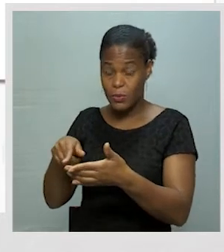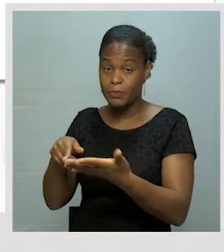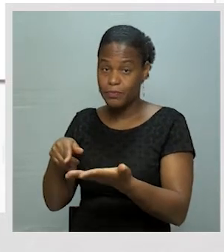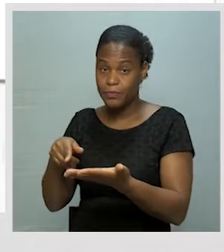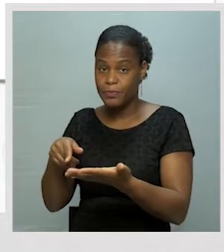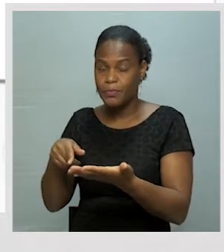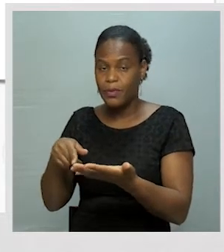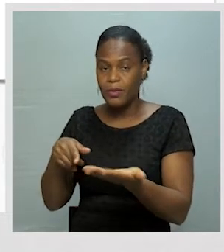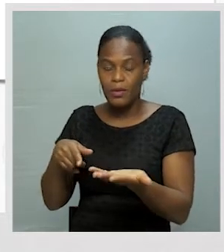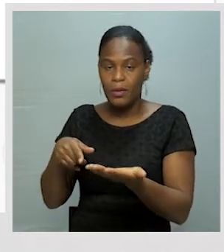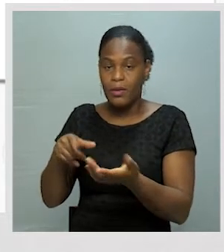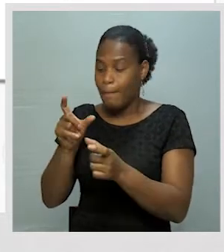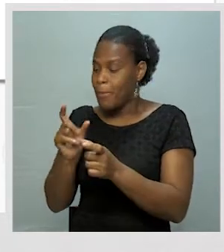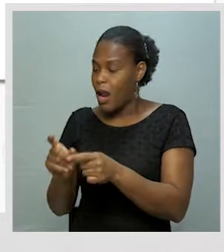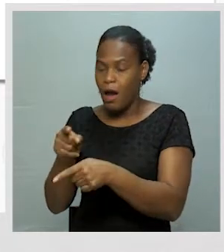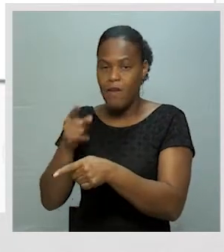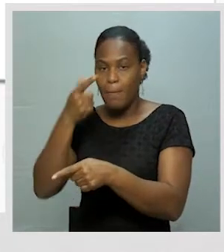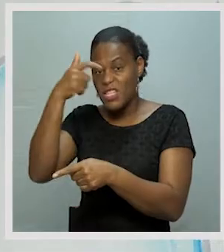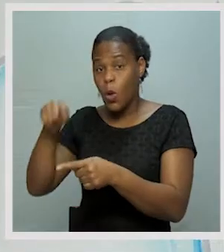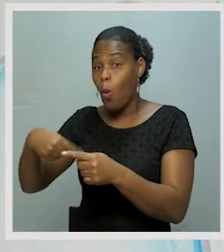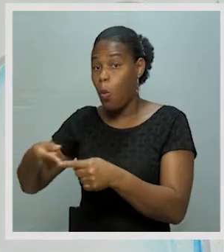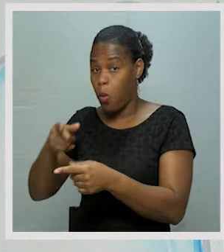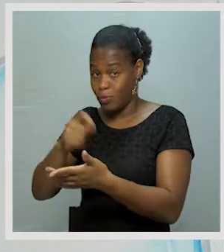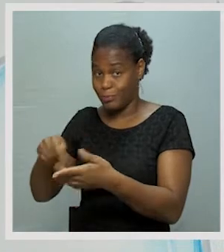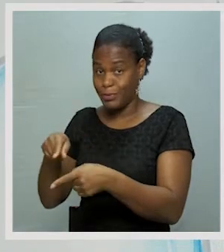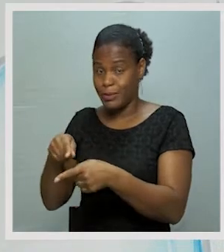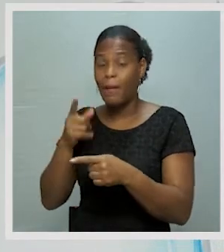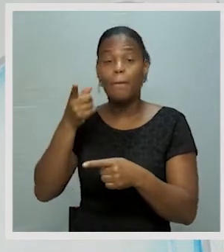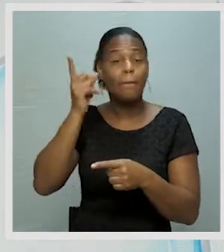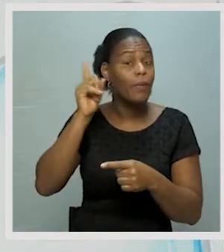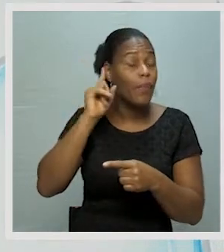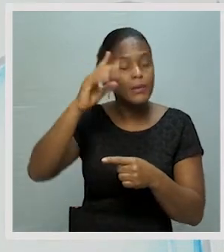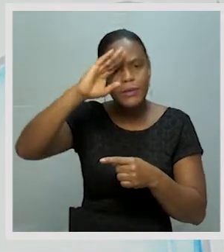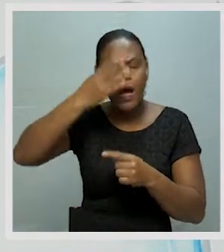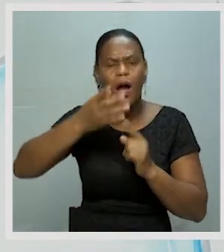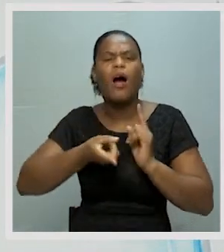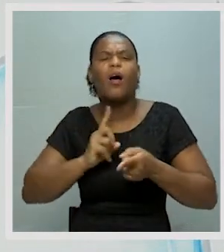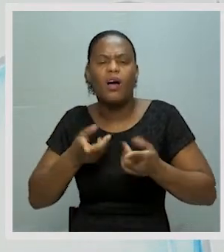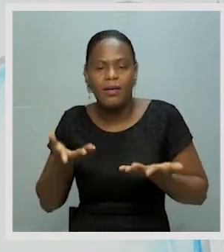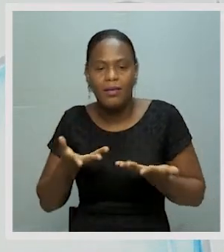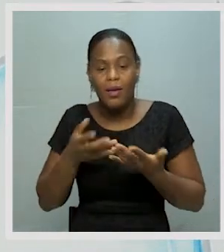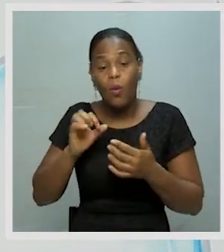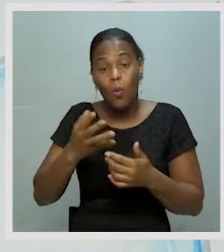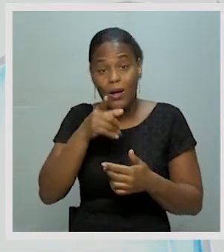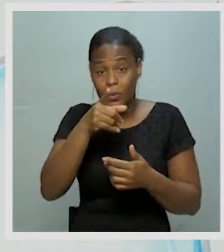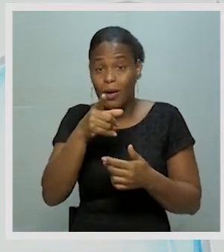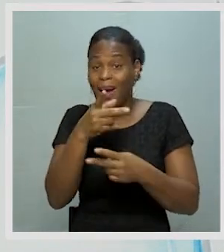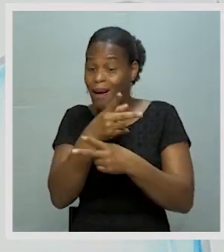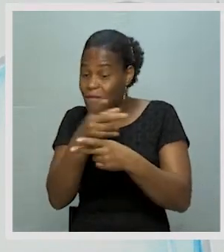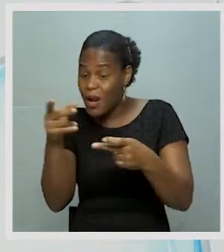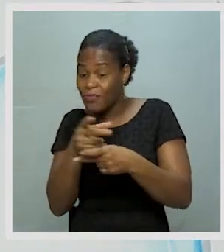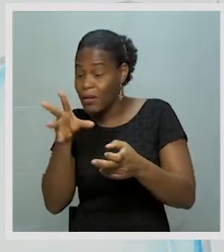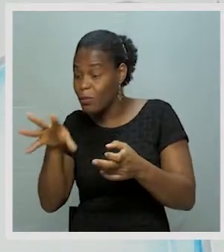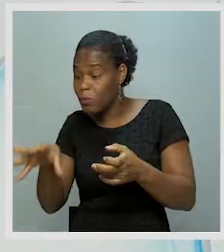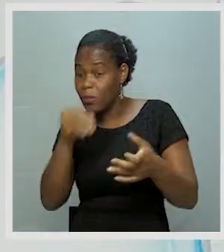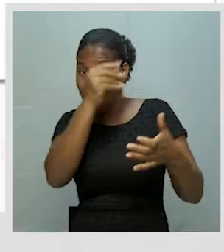apropria-se das palavras do autor. Aqui que é importante ter em conta o quê? Quando você faz esta citação, você deve